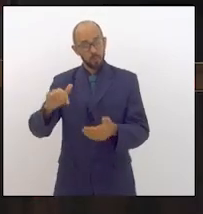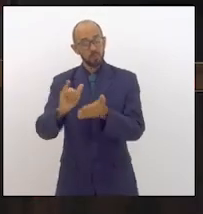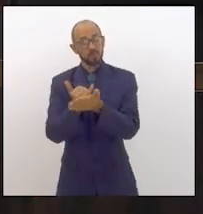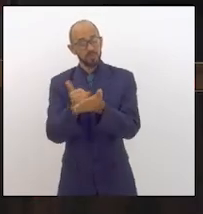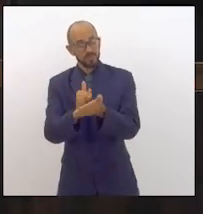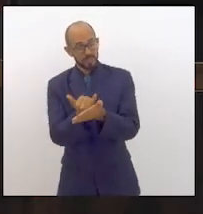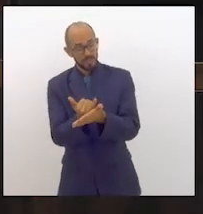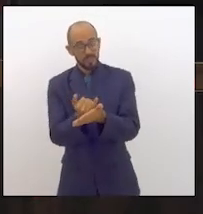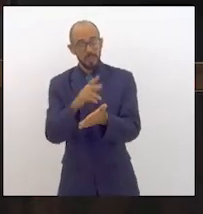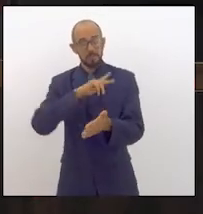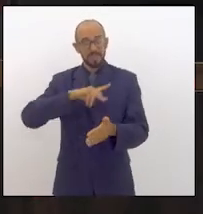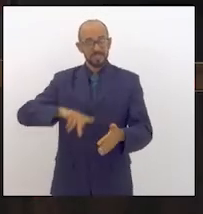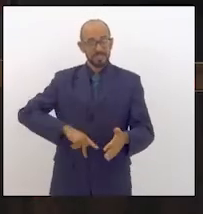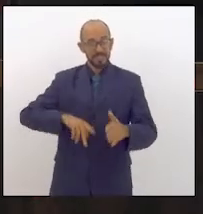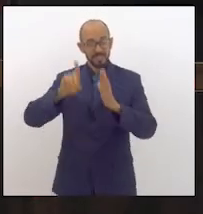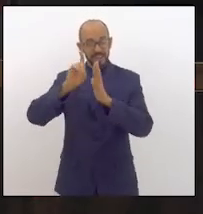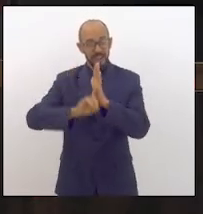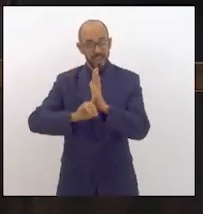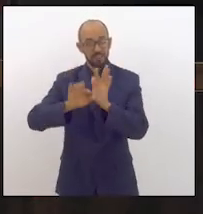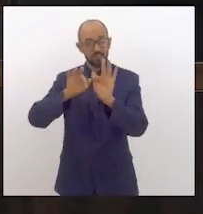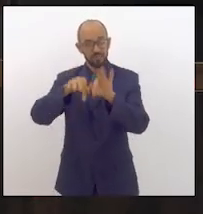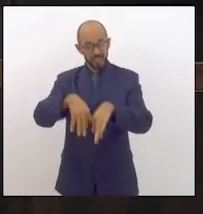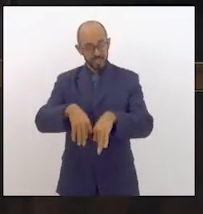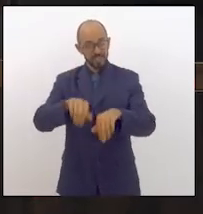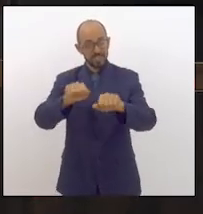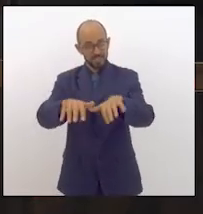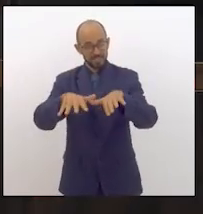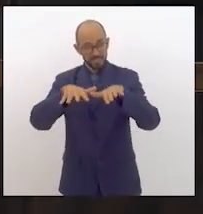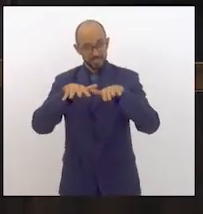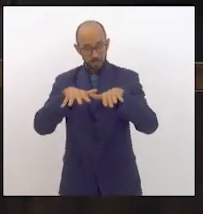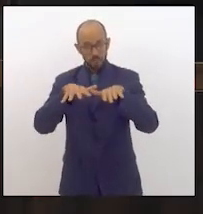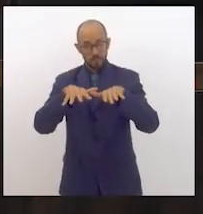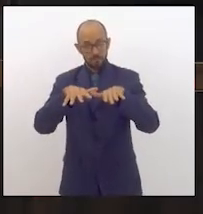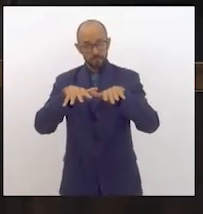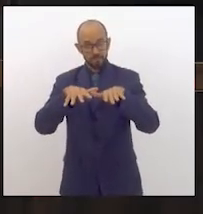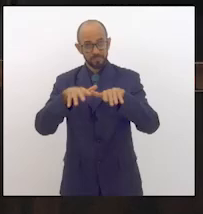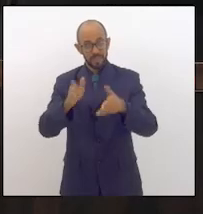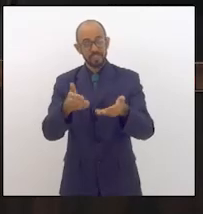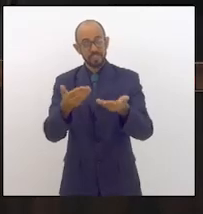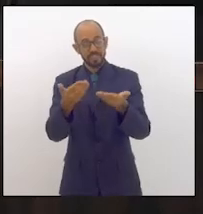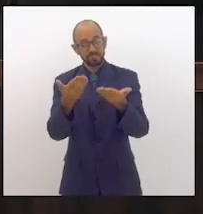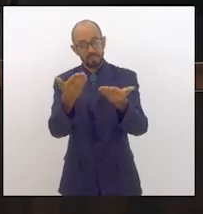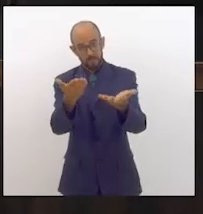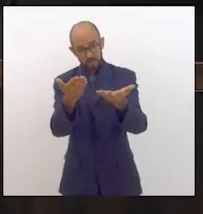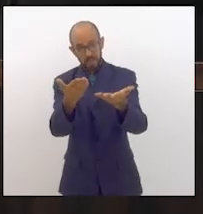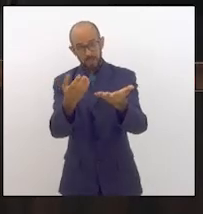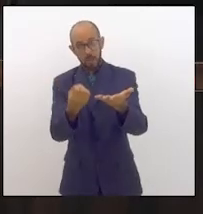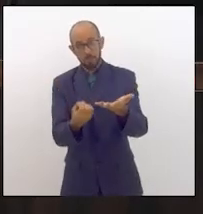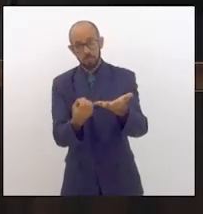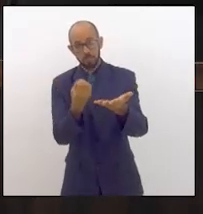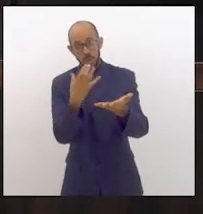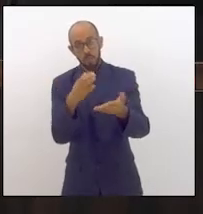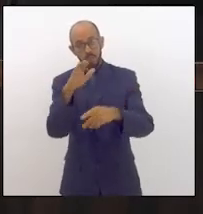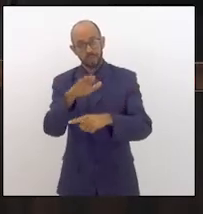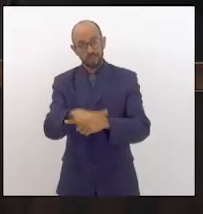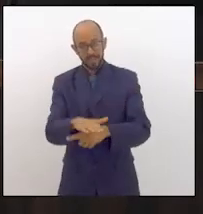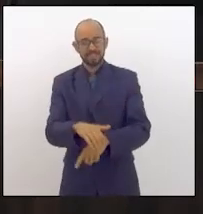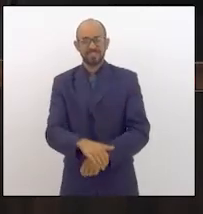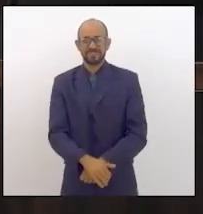inscritos a presidência declara encerrada a presente sessão desejando a todos um ótimo final de